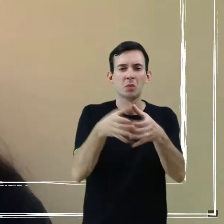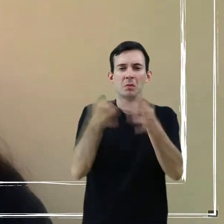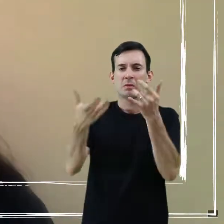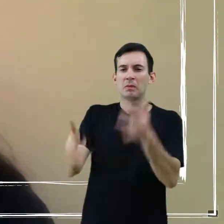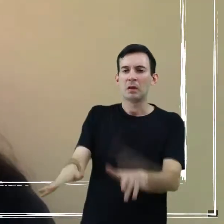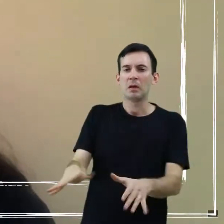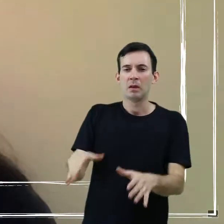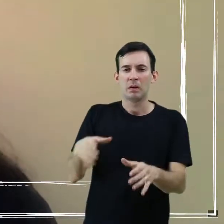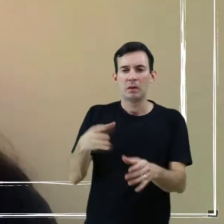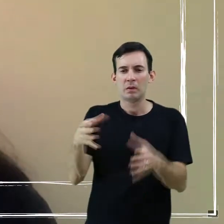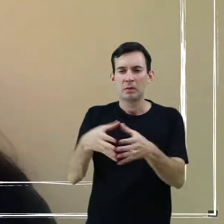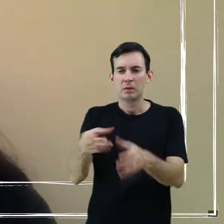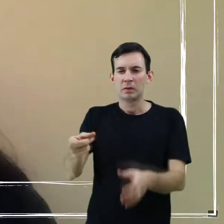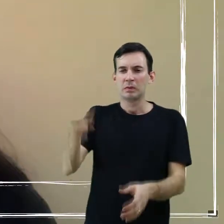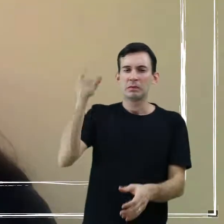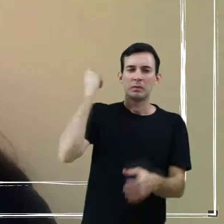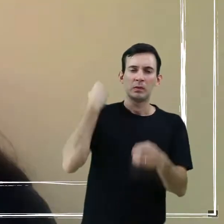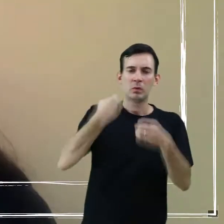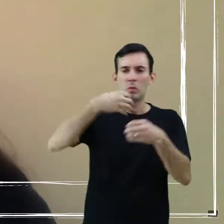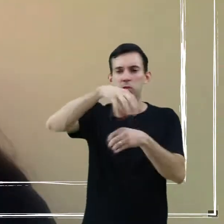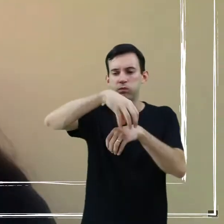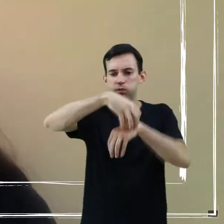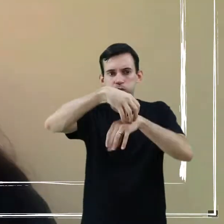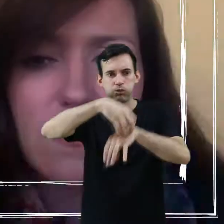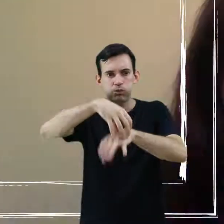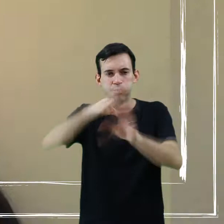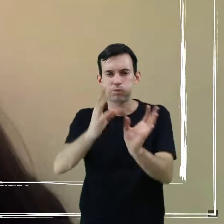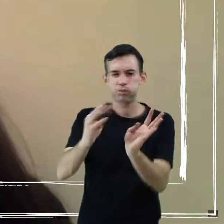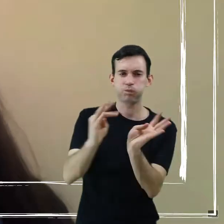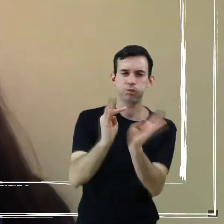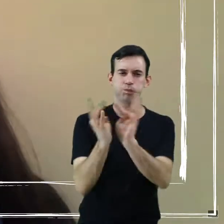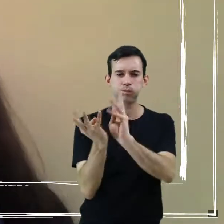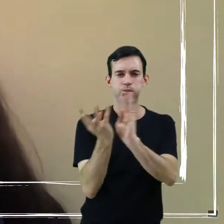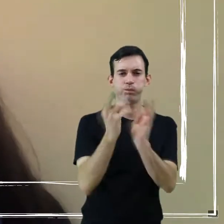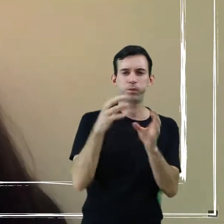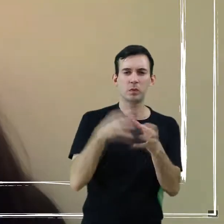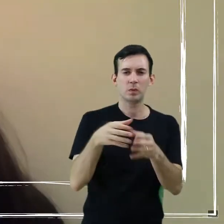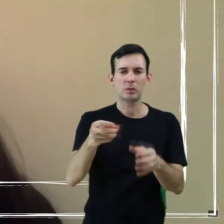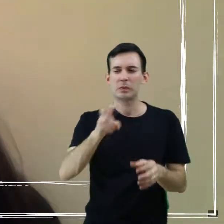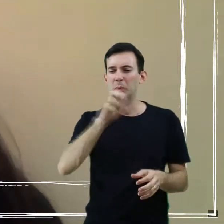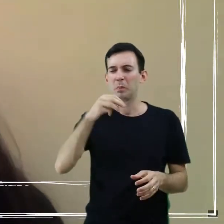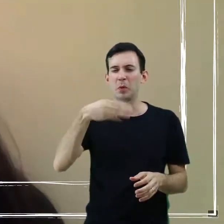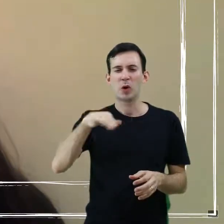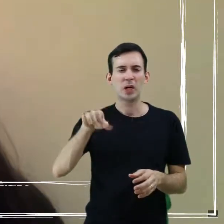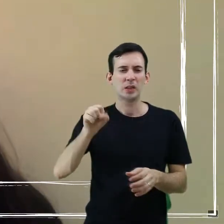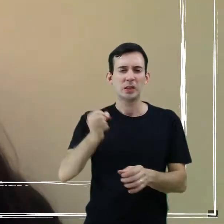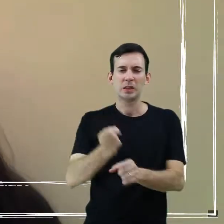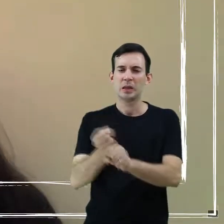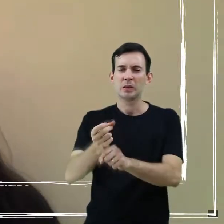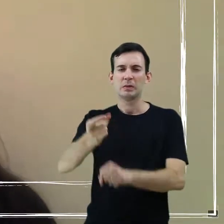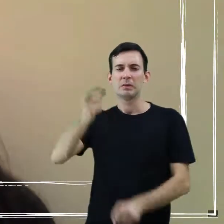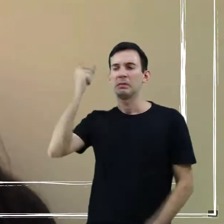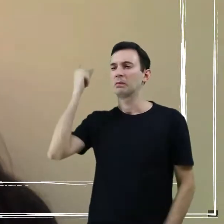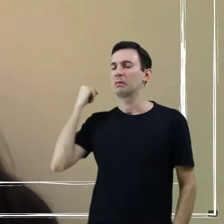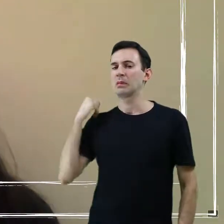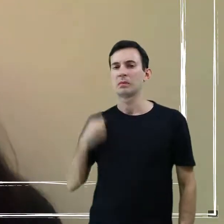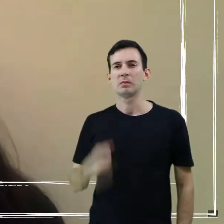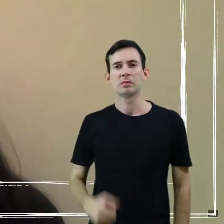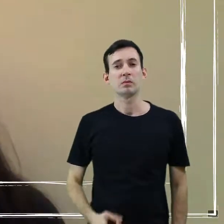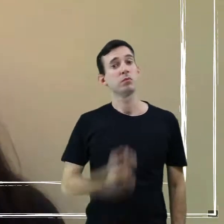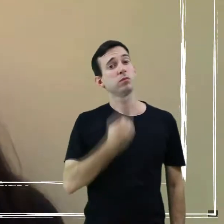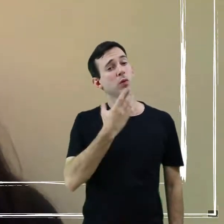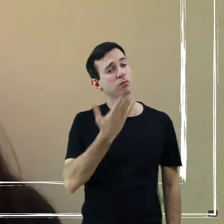ele data mais ou menos de 500 milhões de anos. No meu caso, eu estudo os moluscos, principalmente